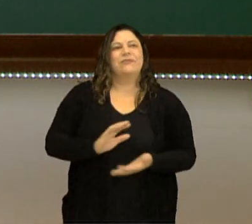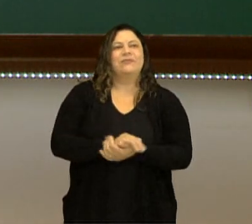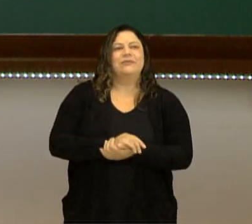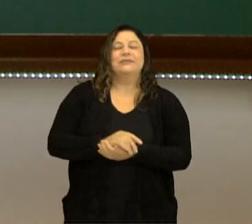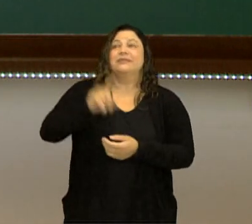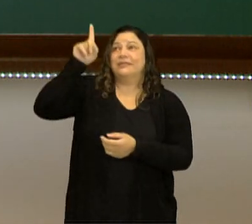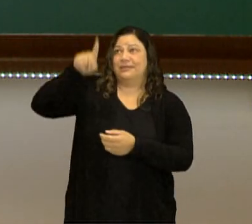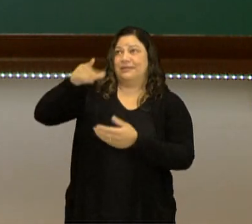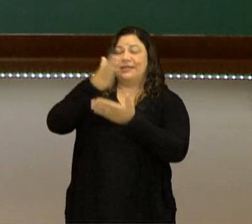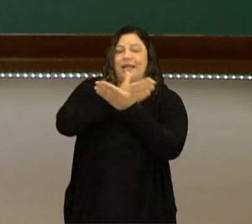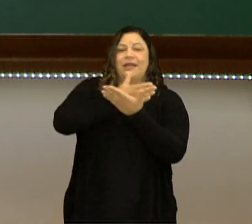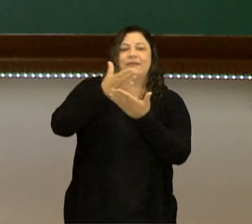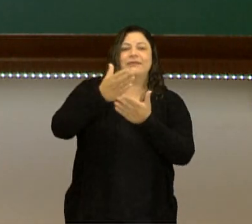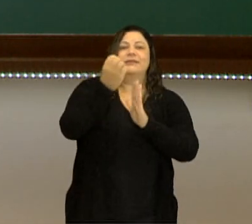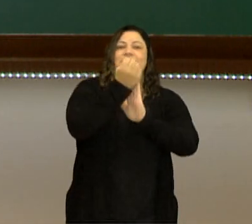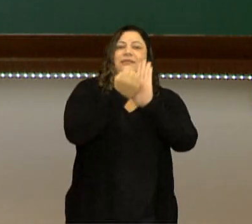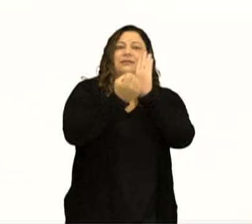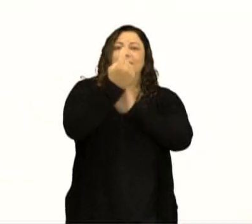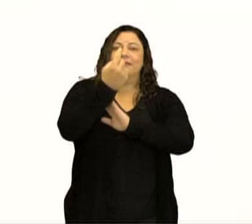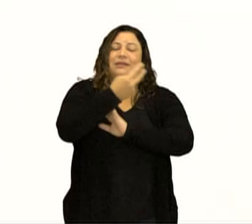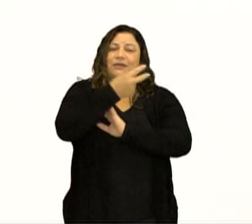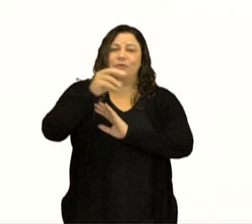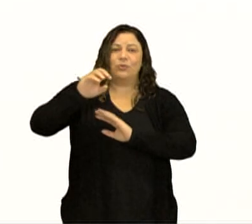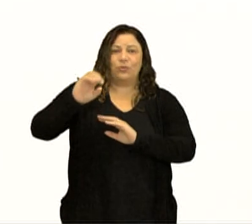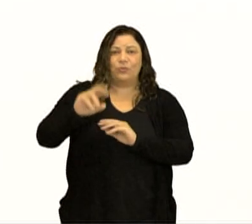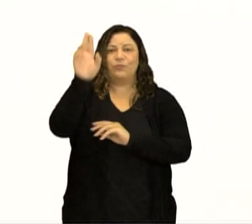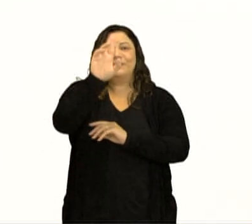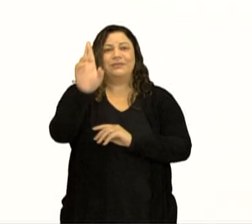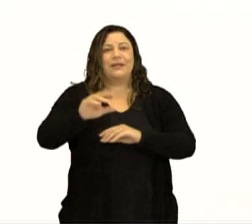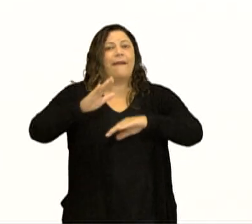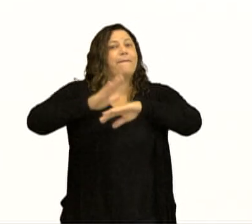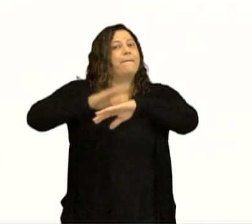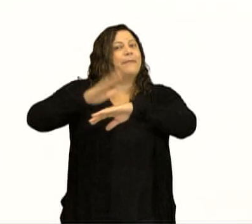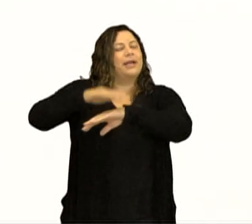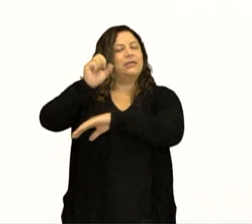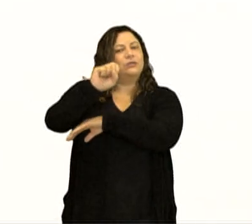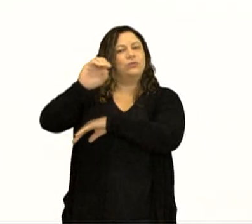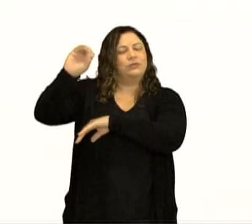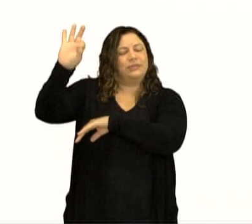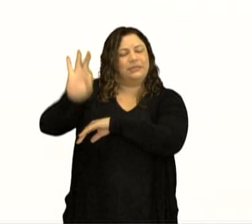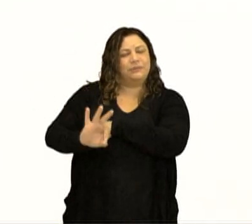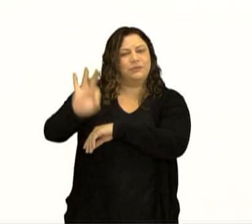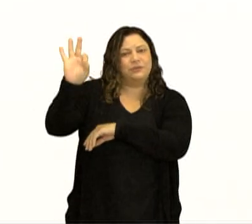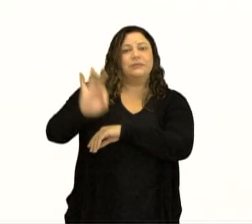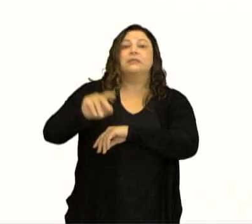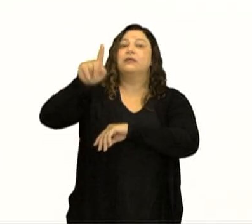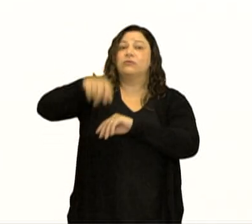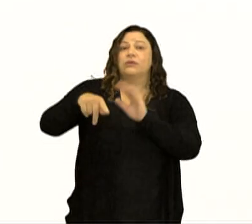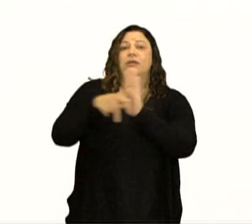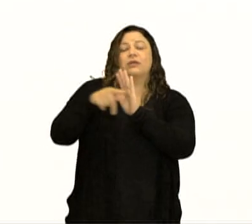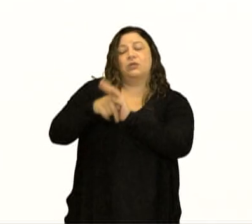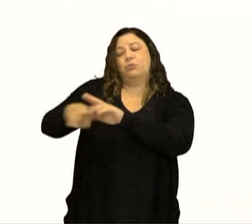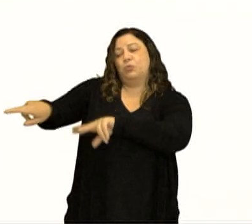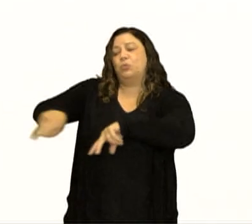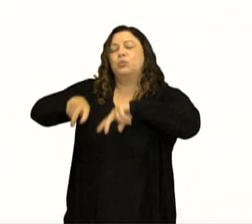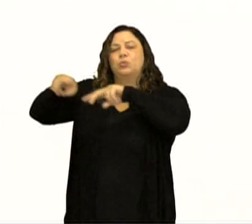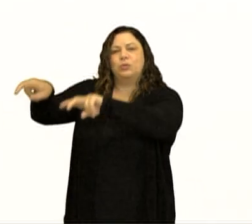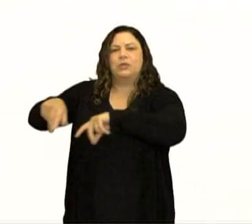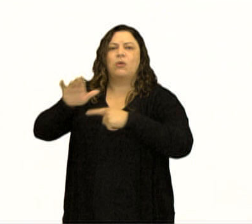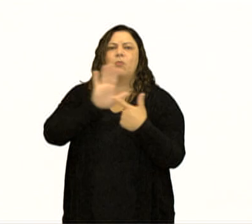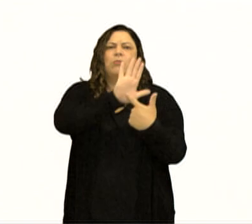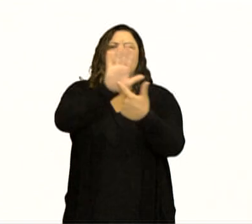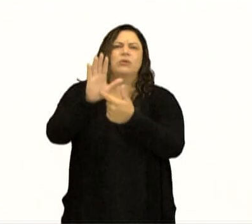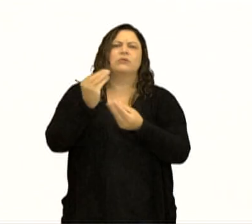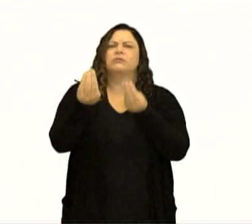aqui, até o início do século XX na Rússia, mais de 80% da população era rural. Aponte como viviam